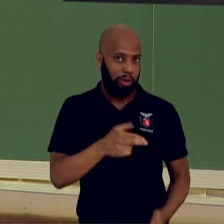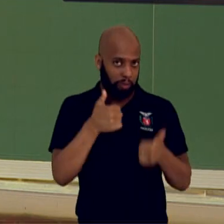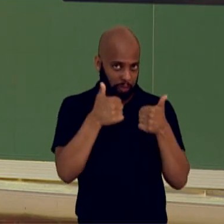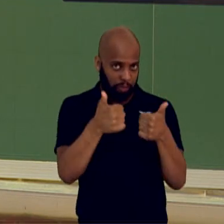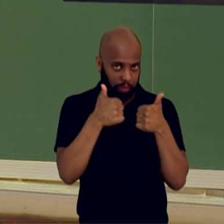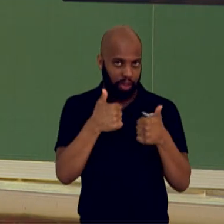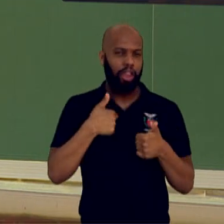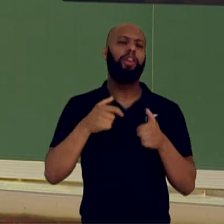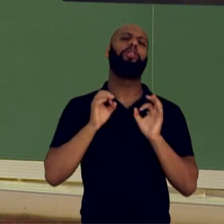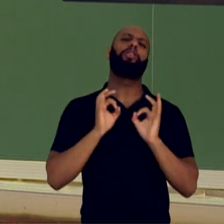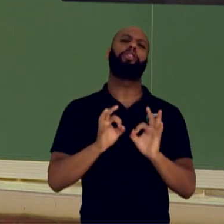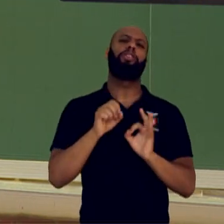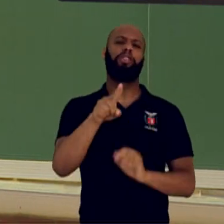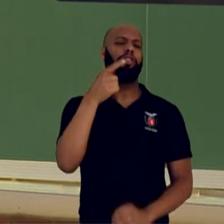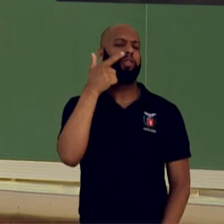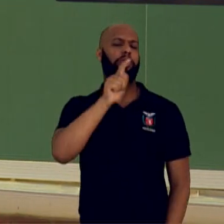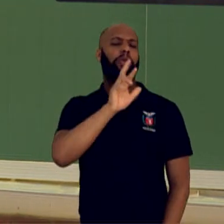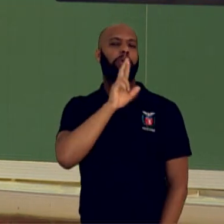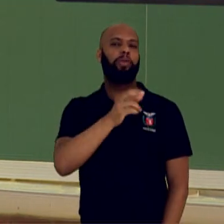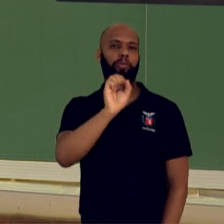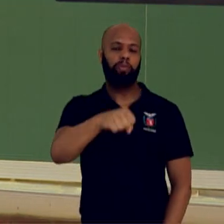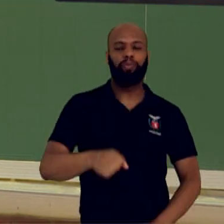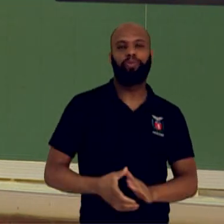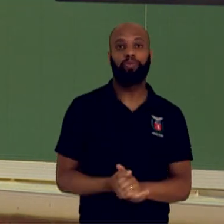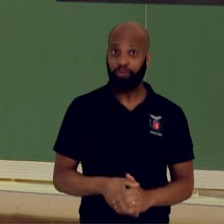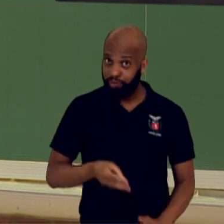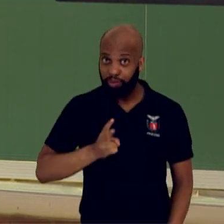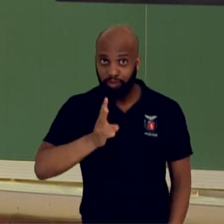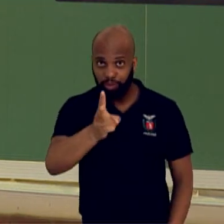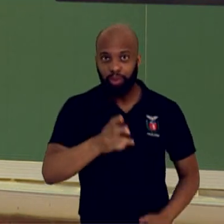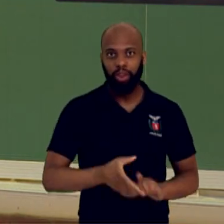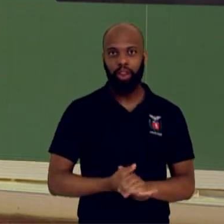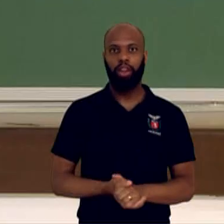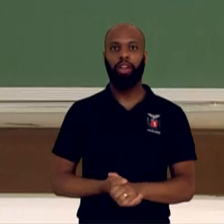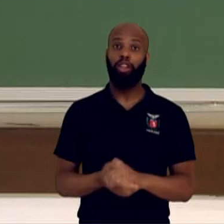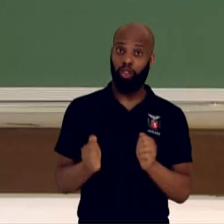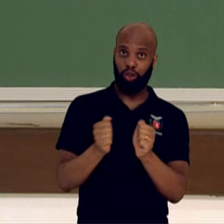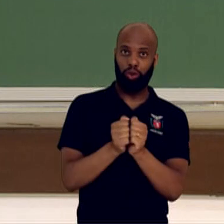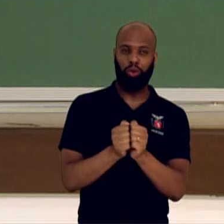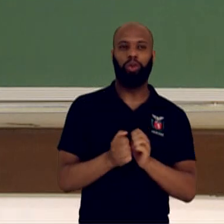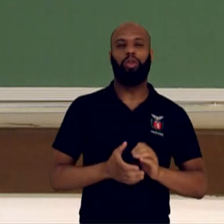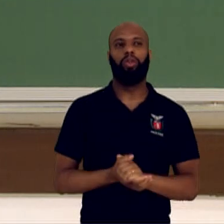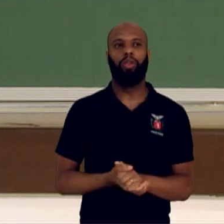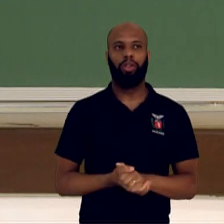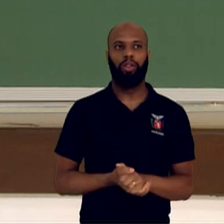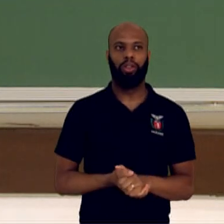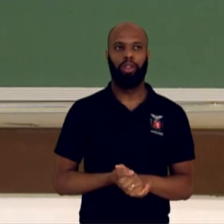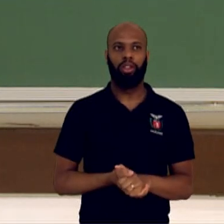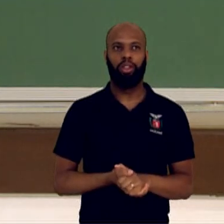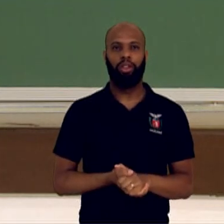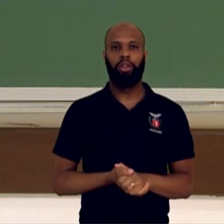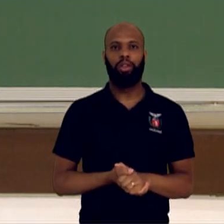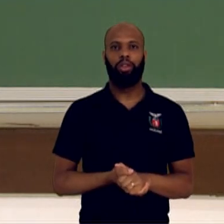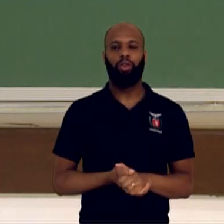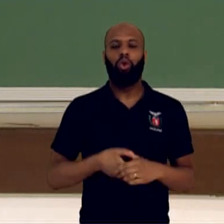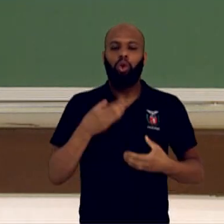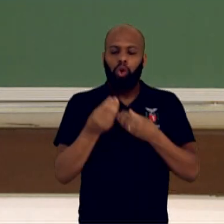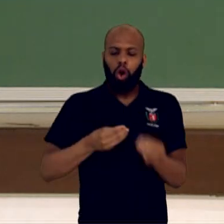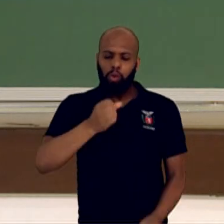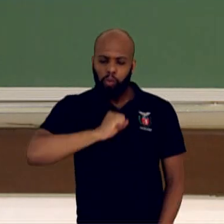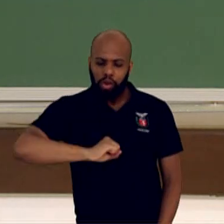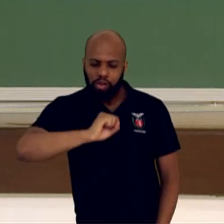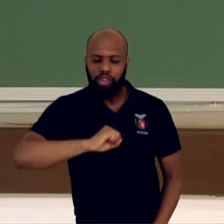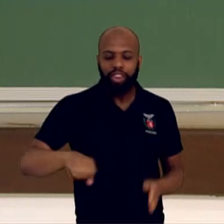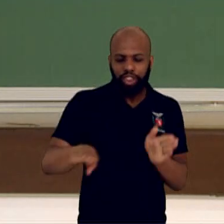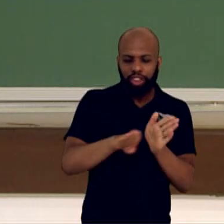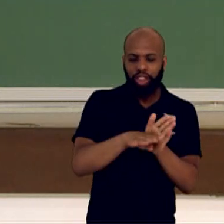tudo? Tenho certeza que sim. Vamos em frente? Vamos lá? Vem comigo então. Olha só, e o funk chega ao Brasil?